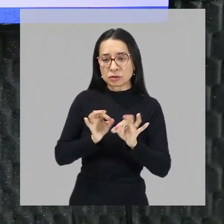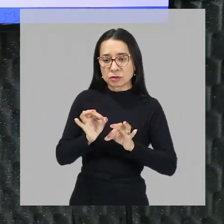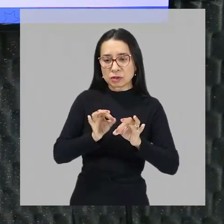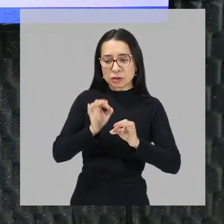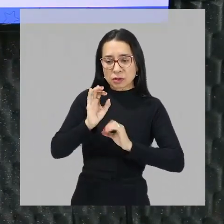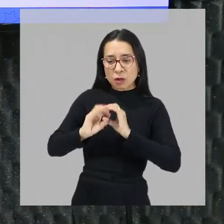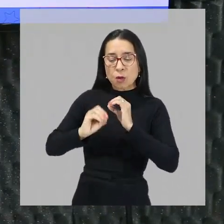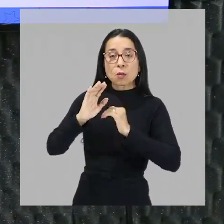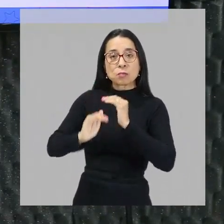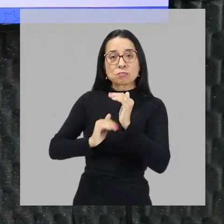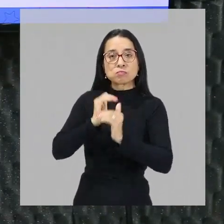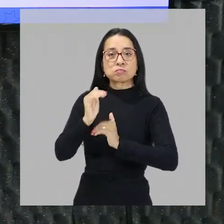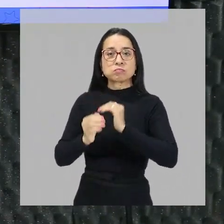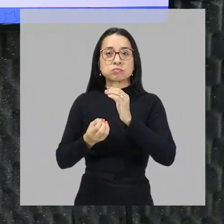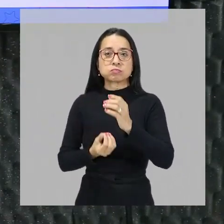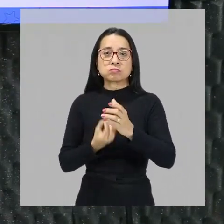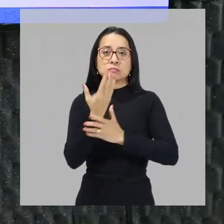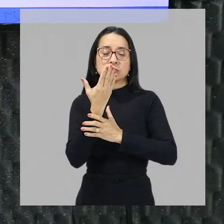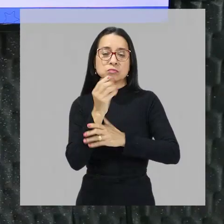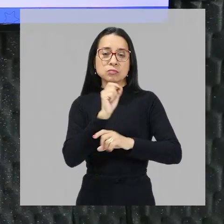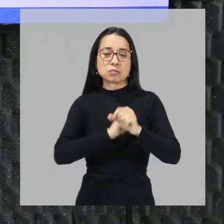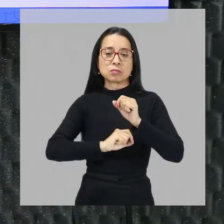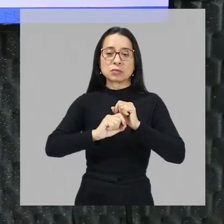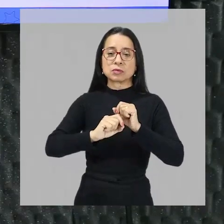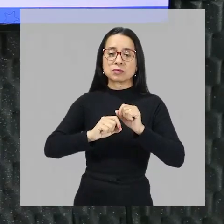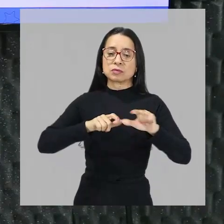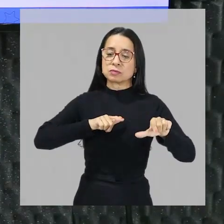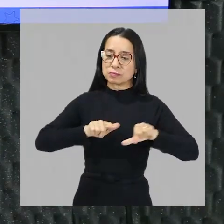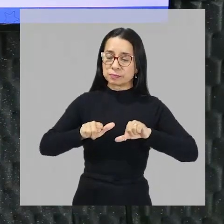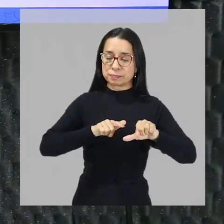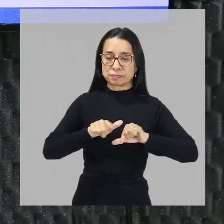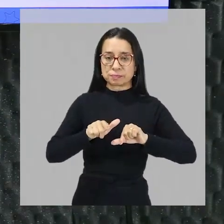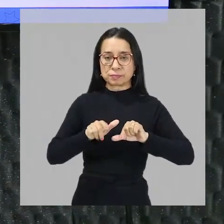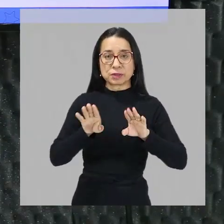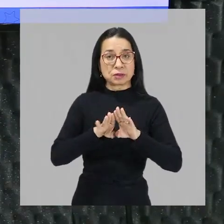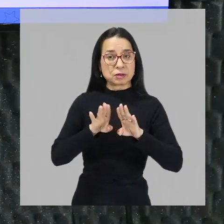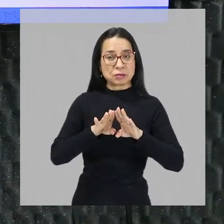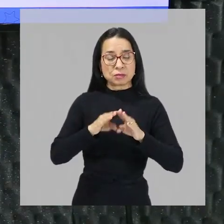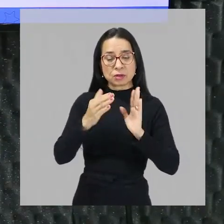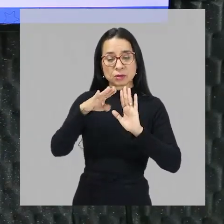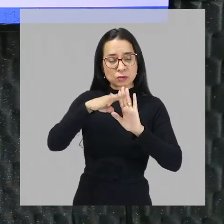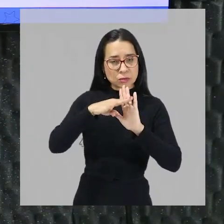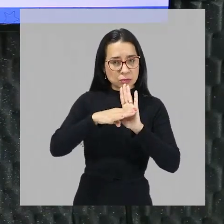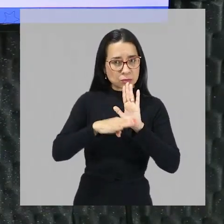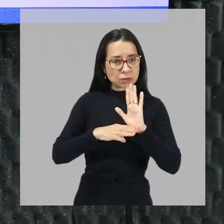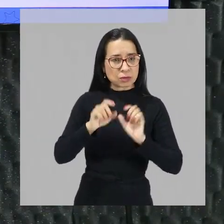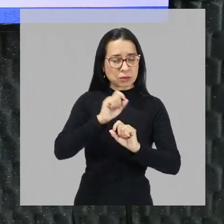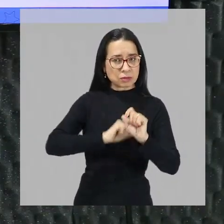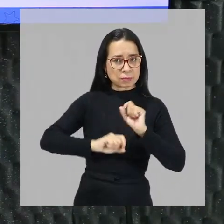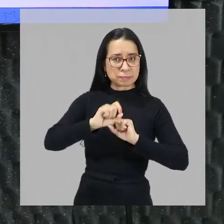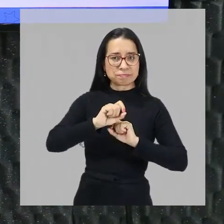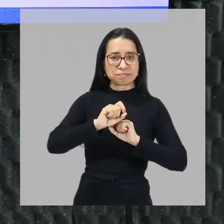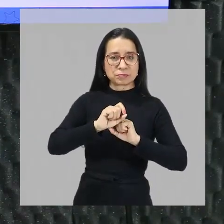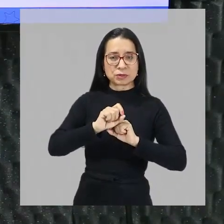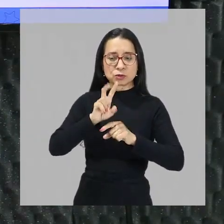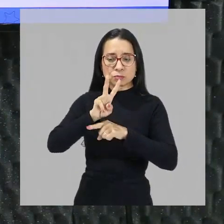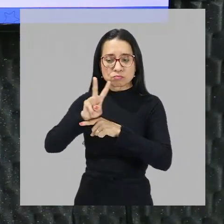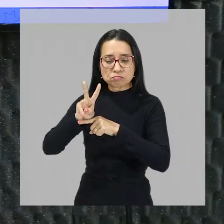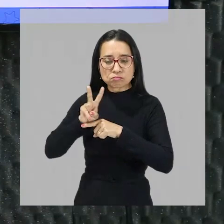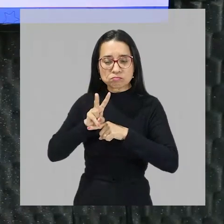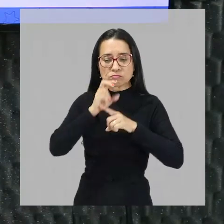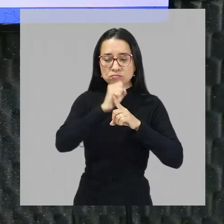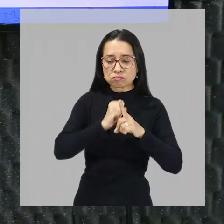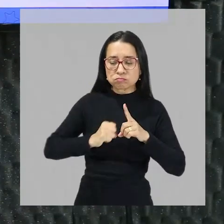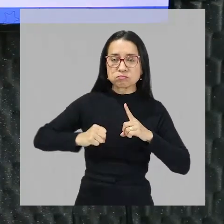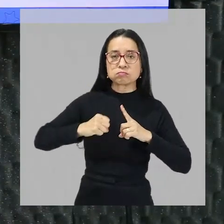até mesmo de programa de assistência social. Tá? Então, claramente, o que se observa aqui é